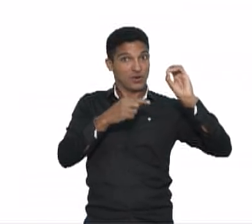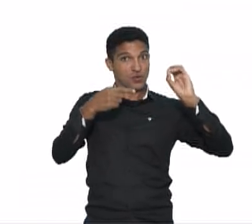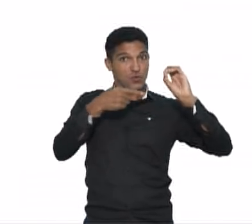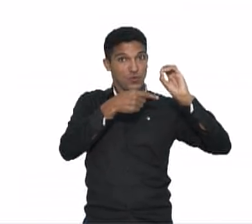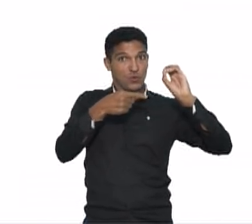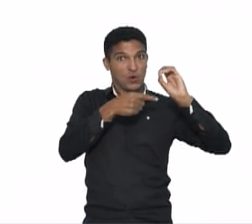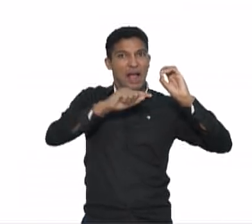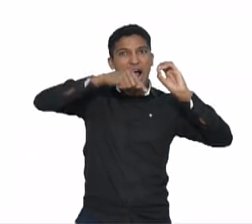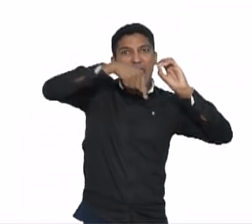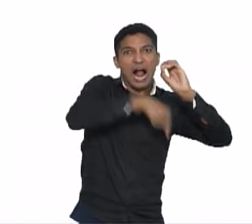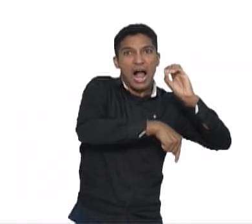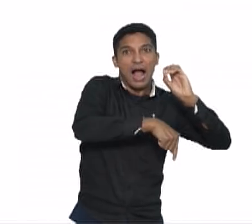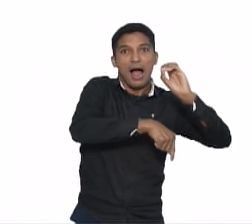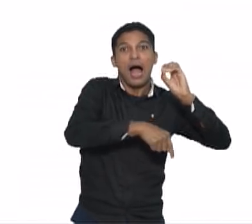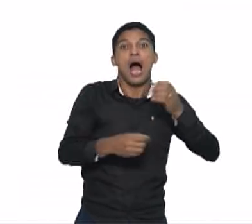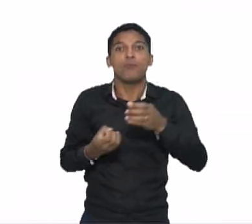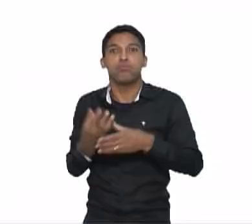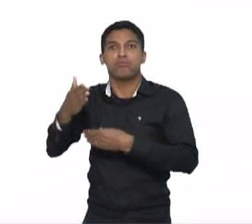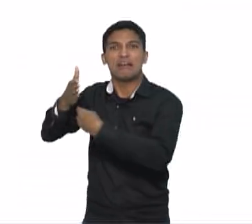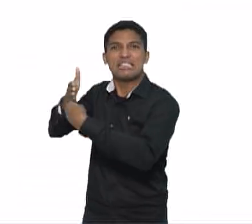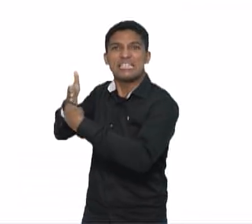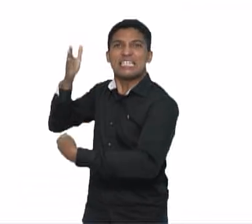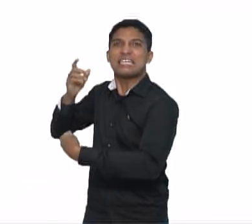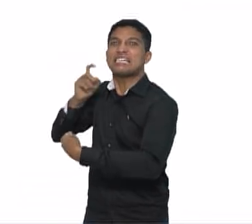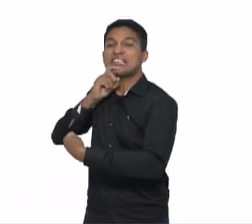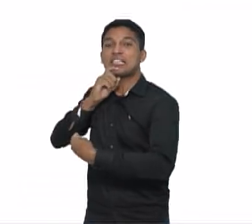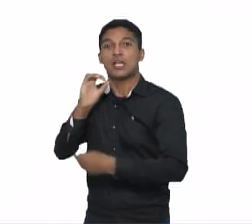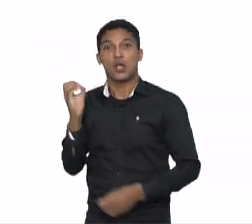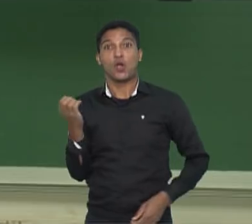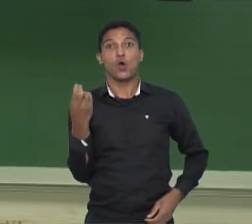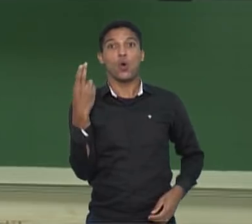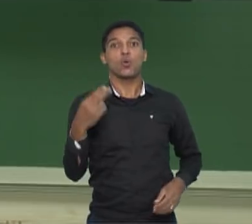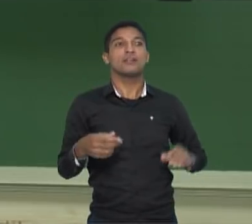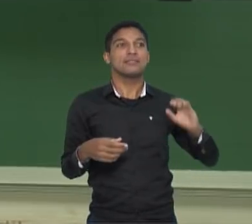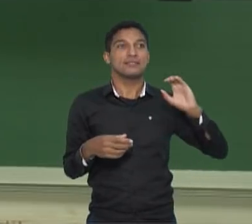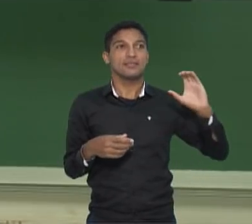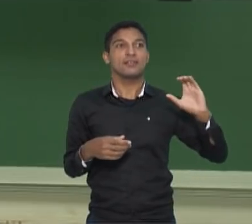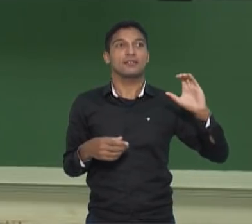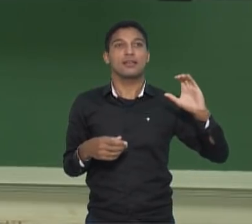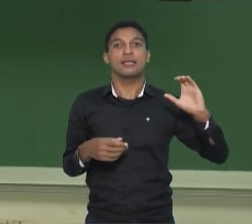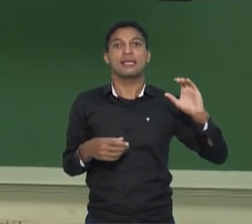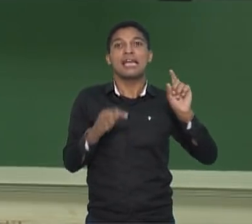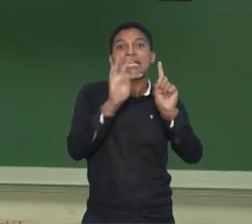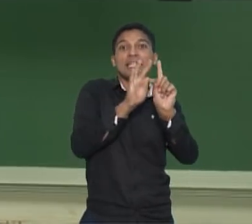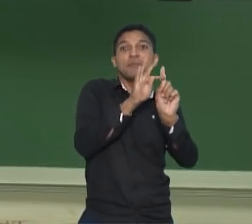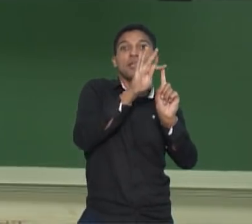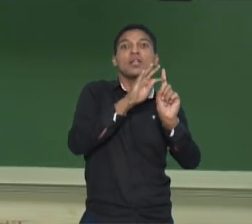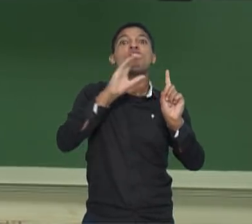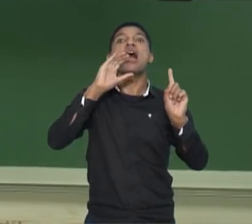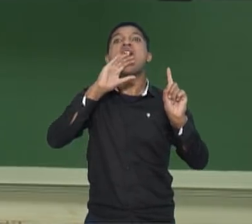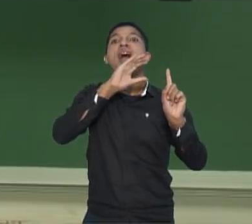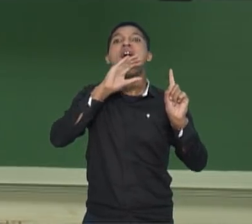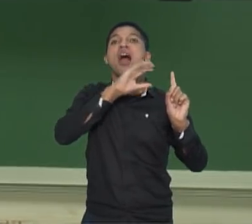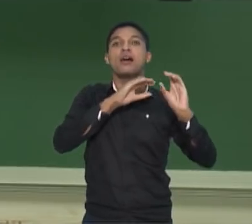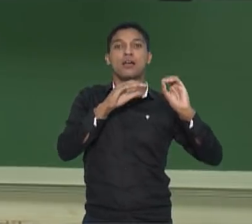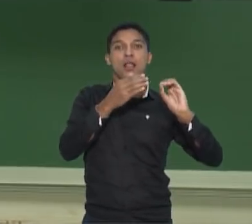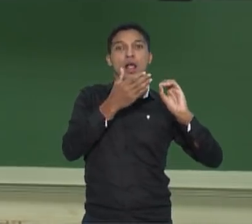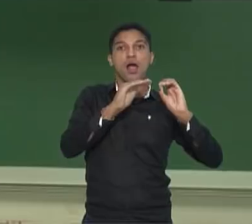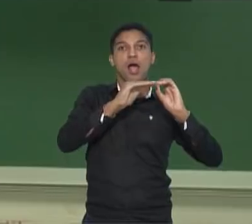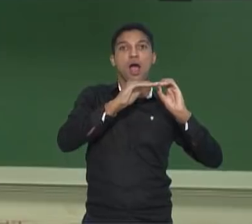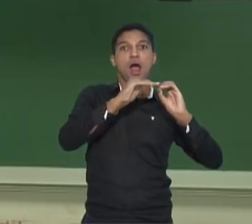Ou é formado pela letra C na temperatura positiva. Temperatura positiva quer dizer acima de 0